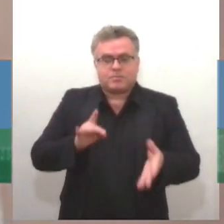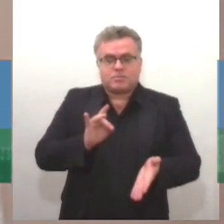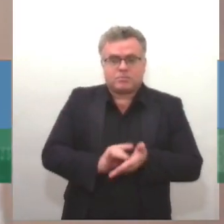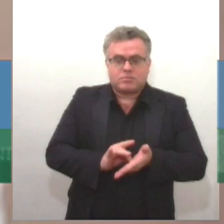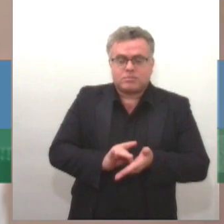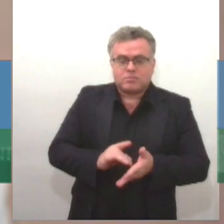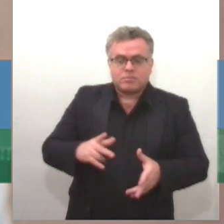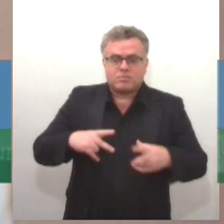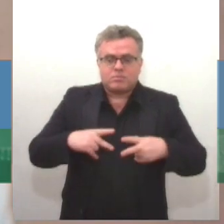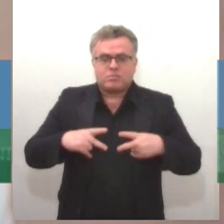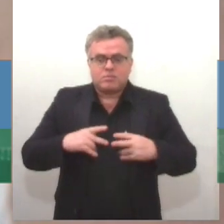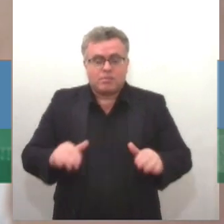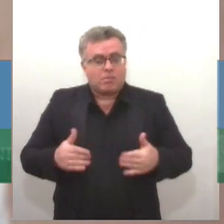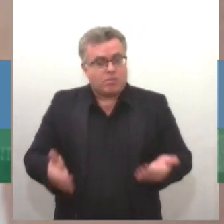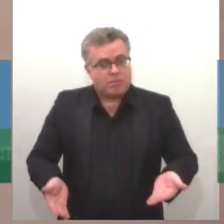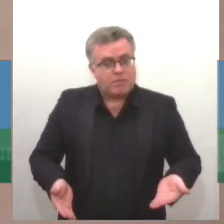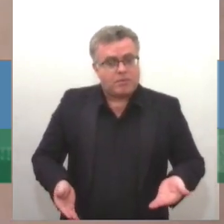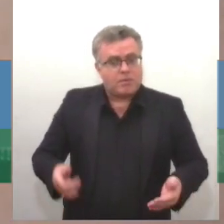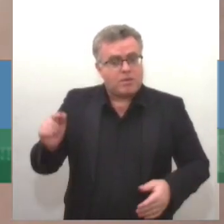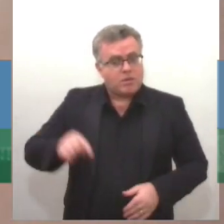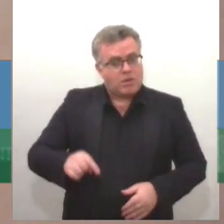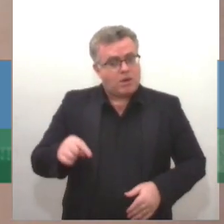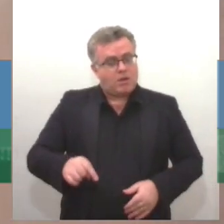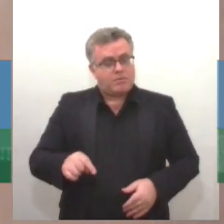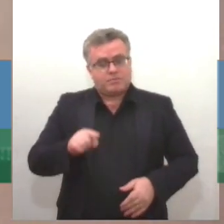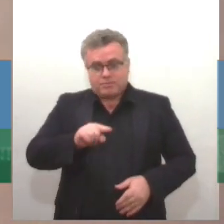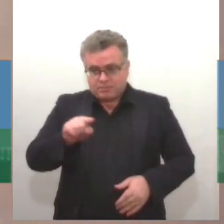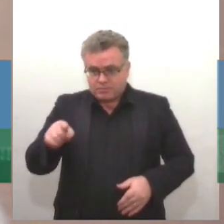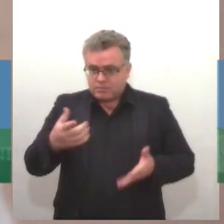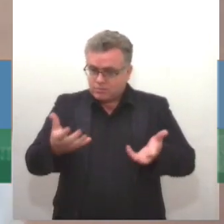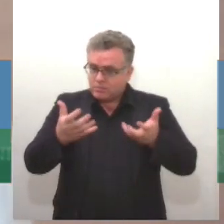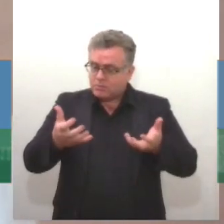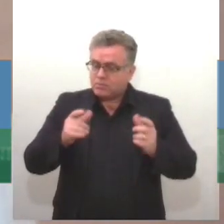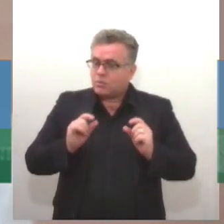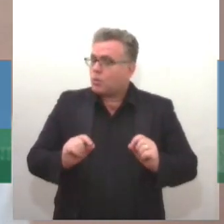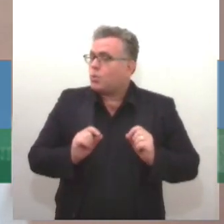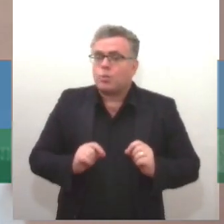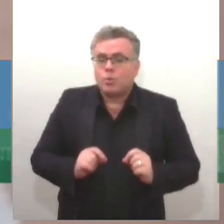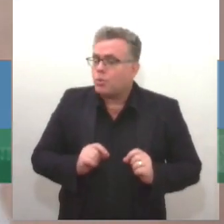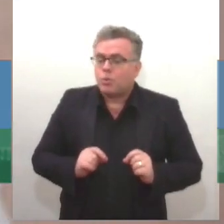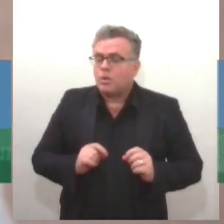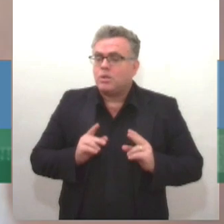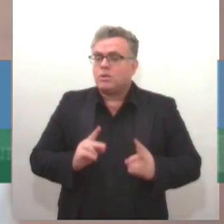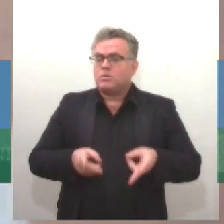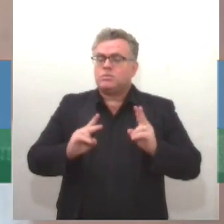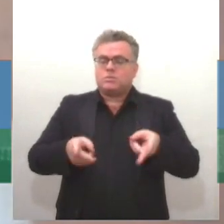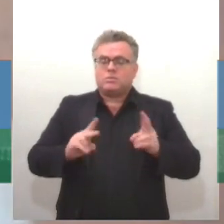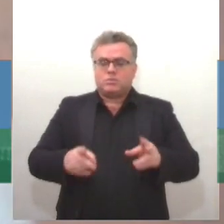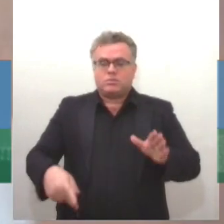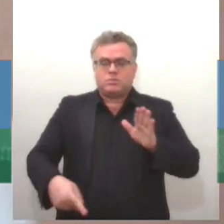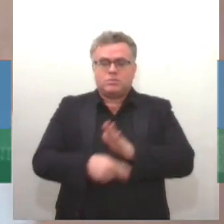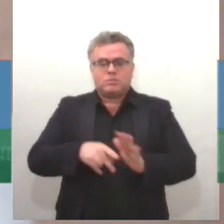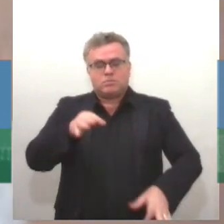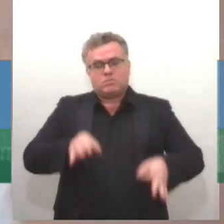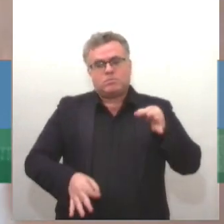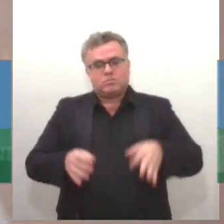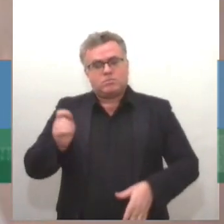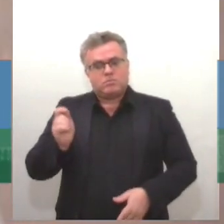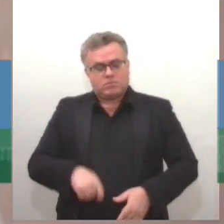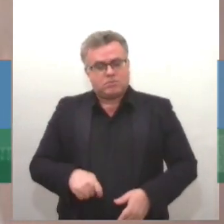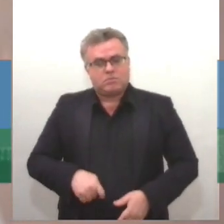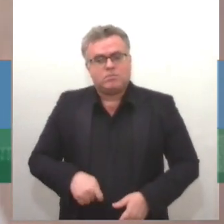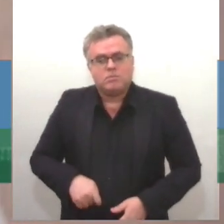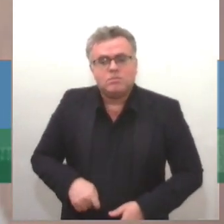Uhum. Quer dizer, aqui você está procurando pela natureza jurídica daquele que está contratando.